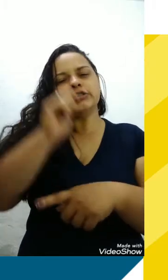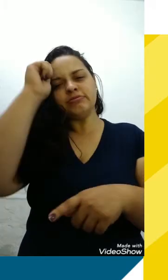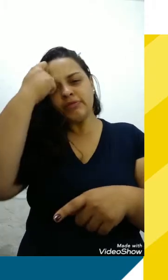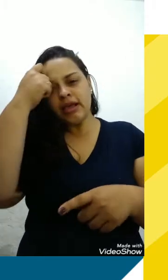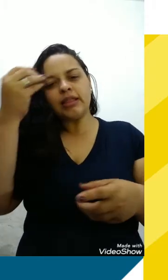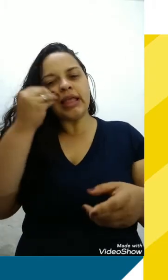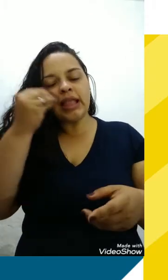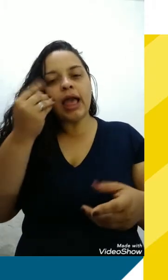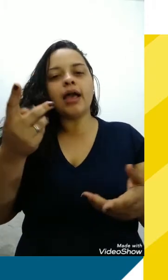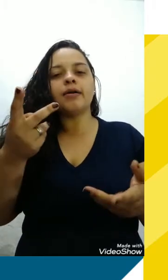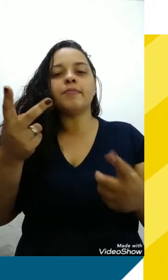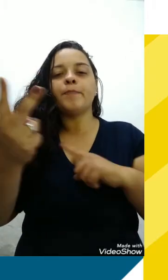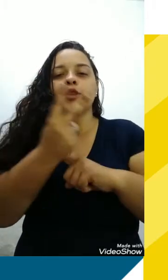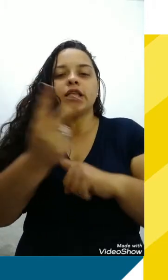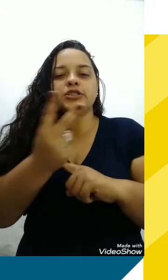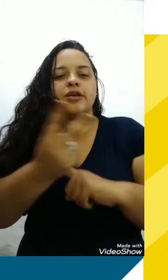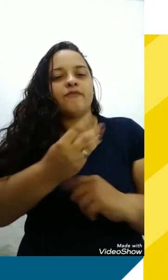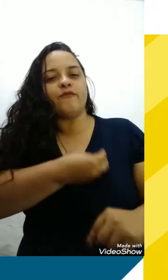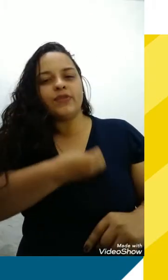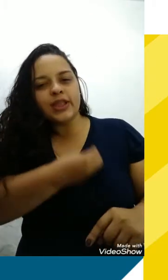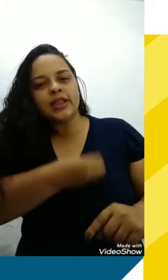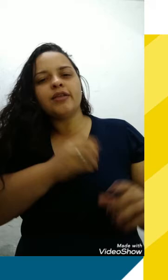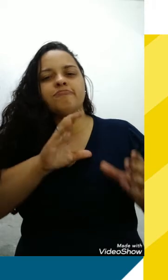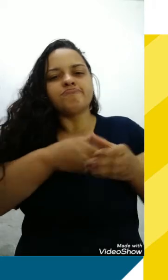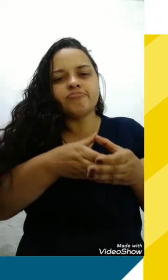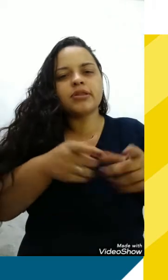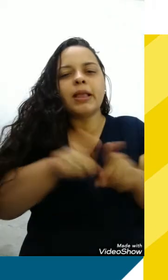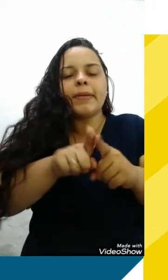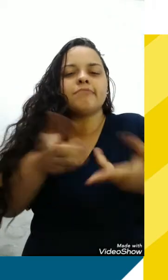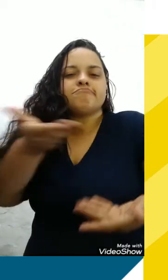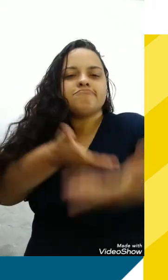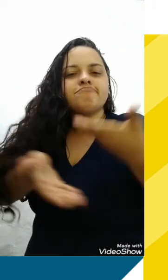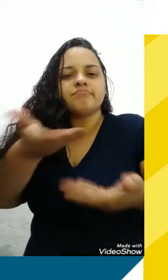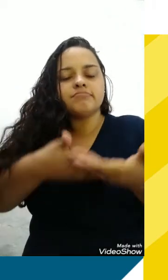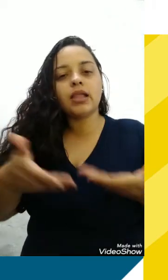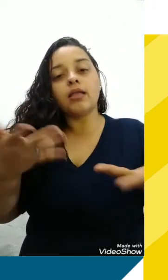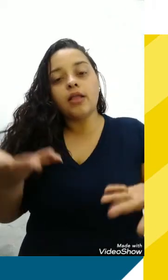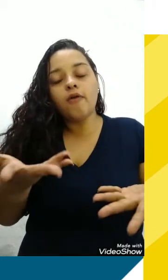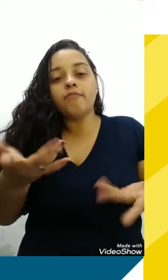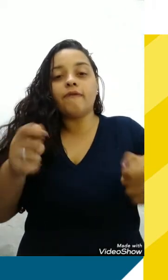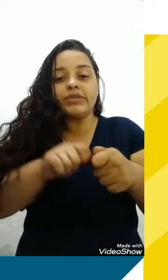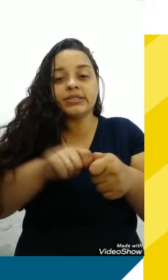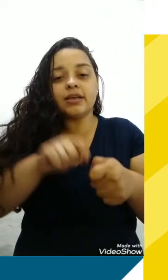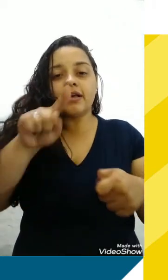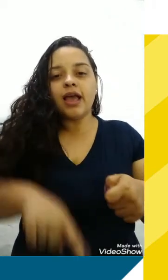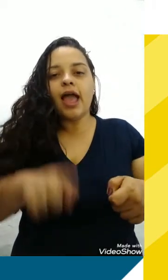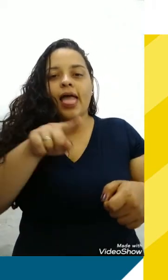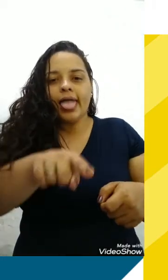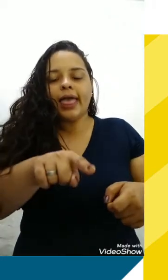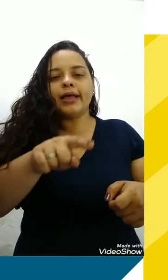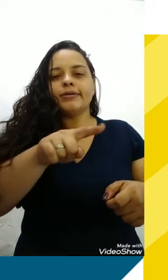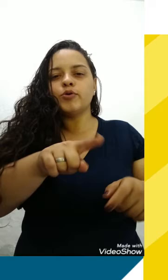para proteger as suas formas de existir, de viver e se relacionar. E, ao fazerem isso, desestabilizavam o próprio